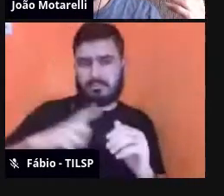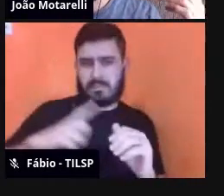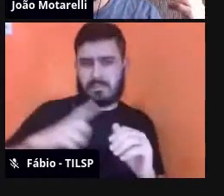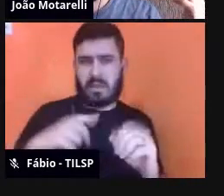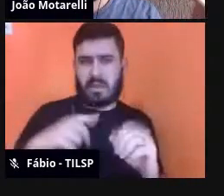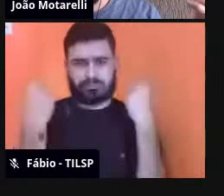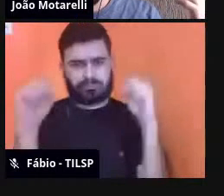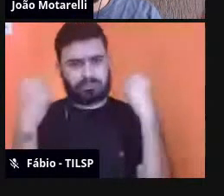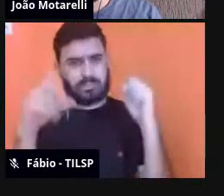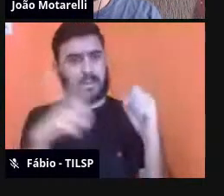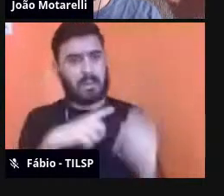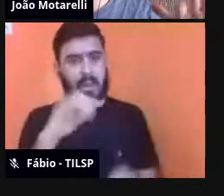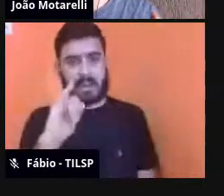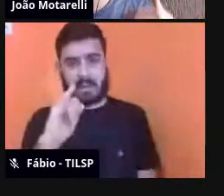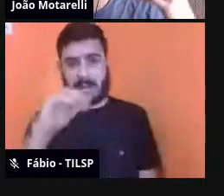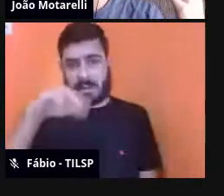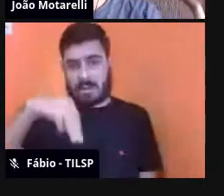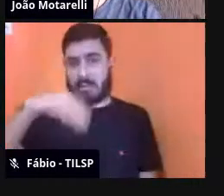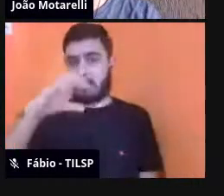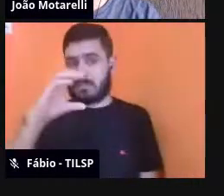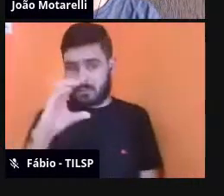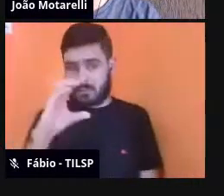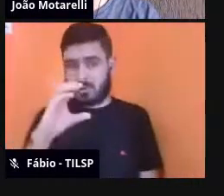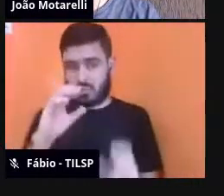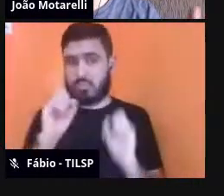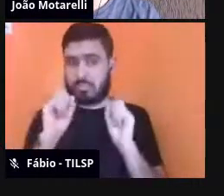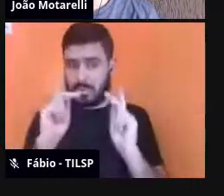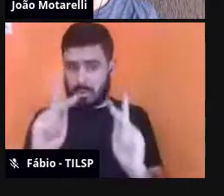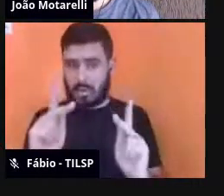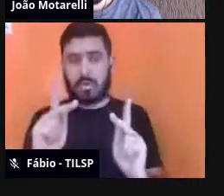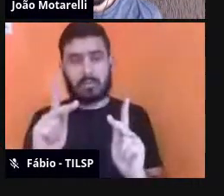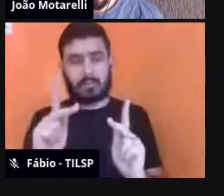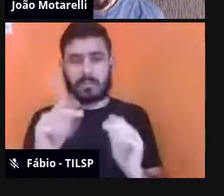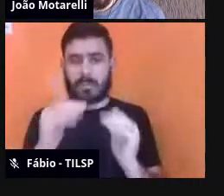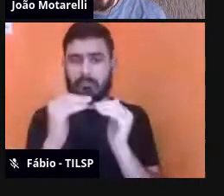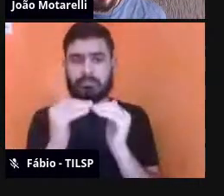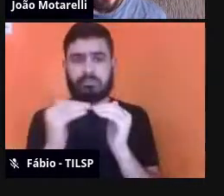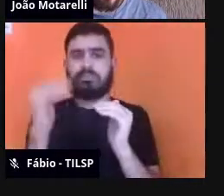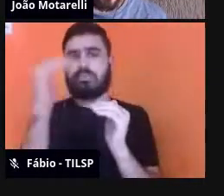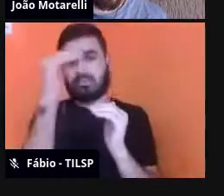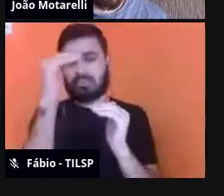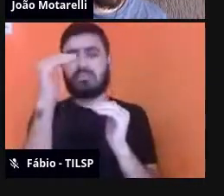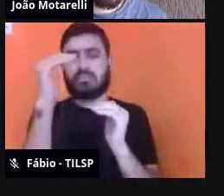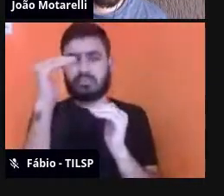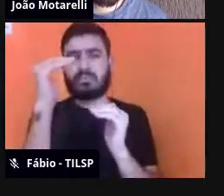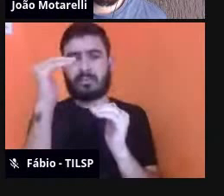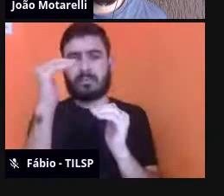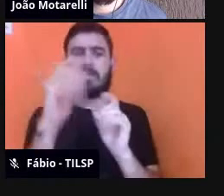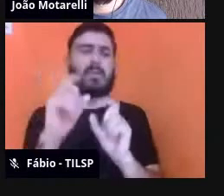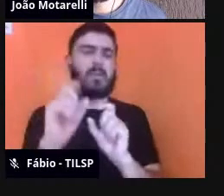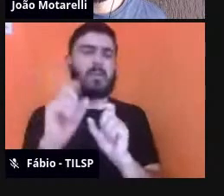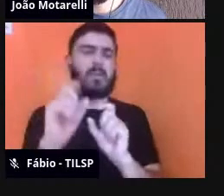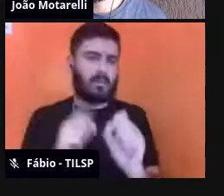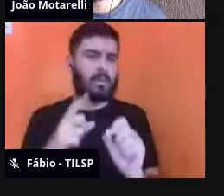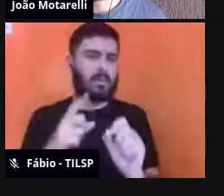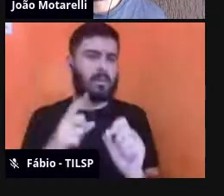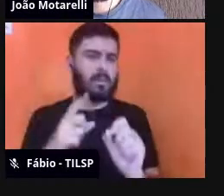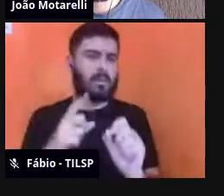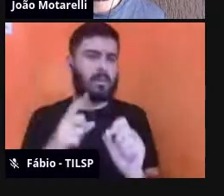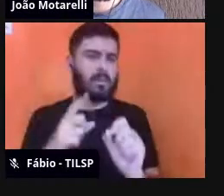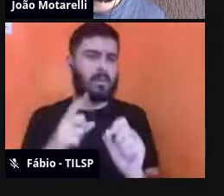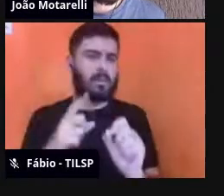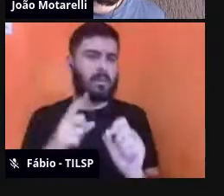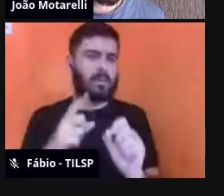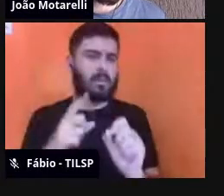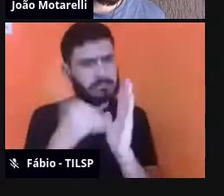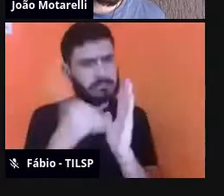dentro da eutrofia ou acima da eutrofia, que é um dos critérios diagnósticos da DSM-5, a